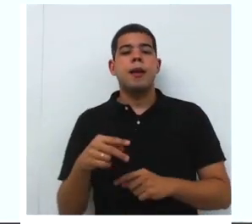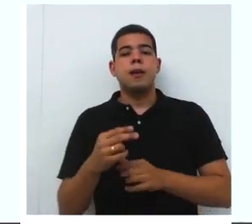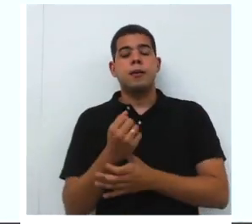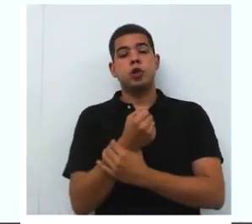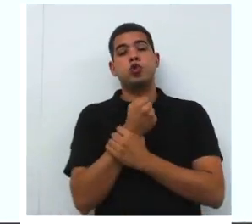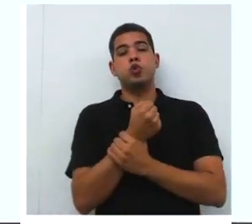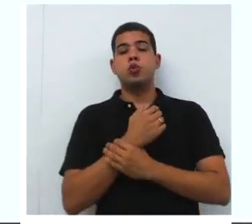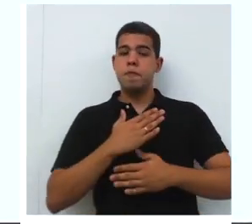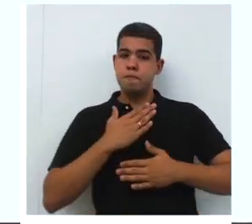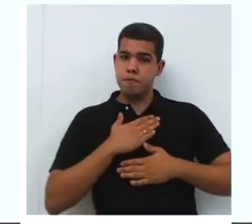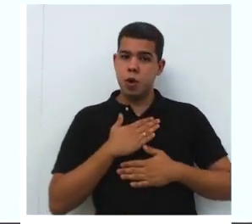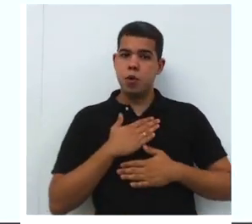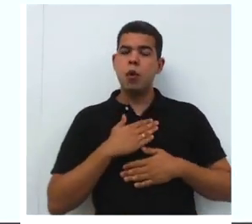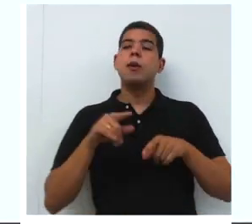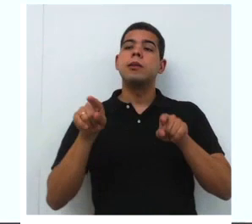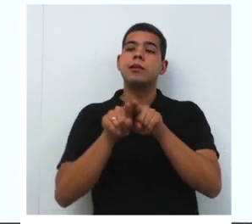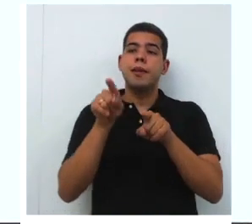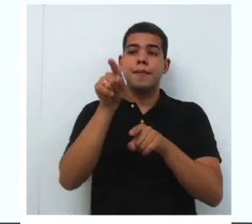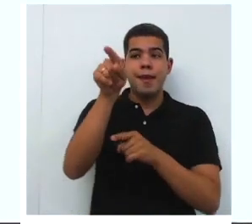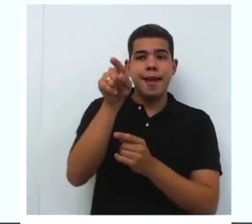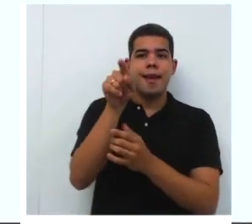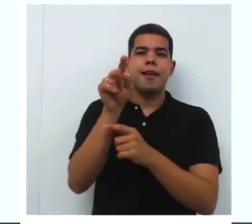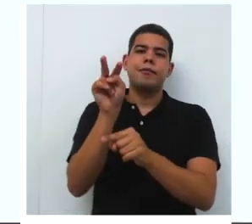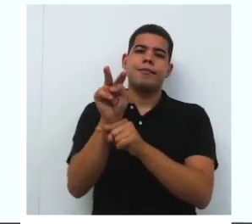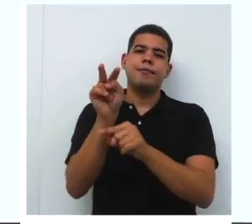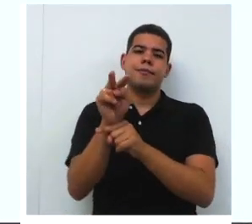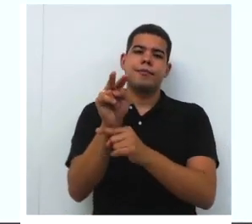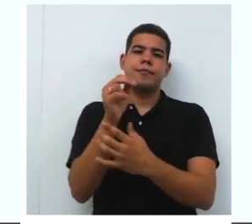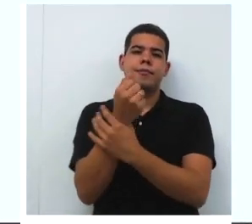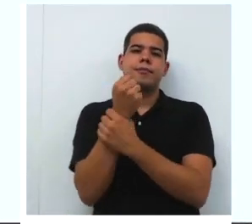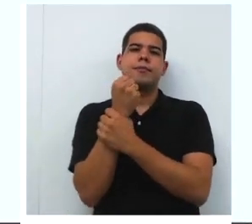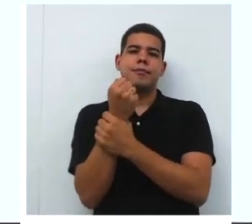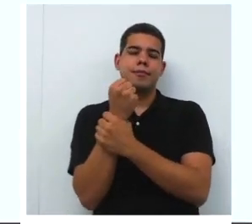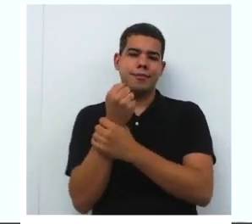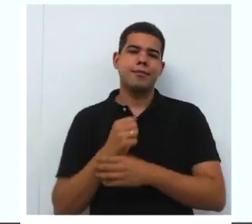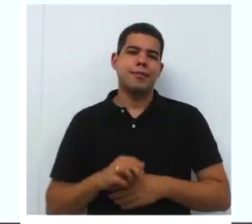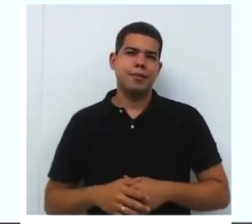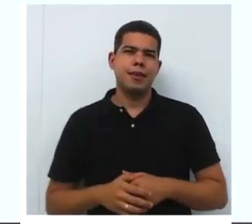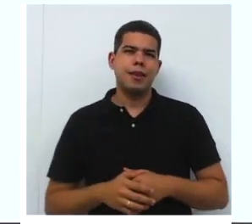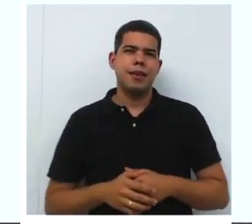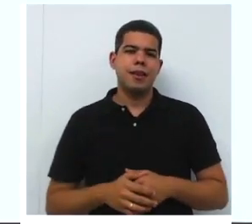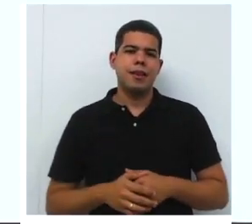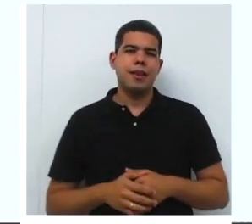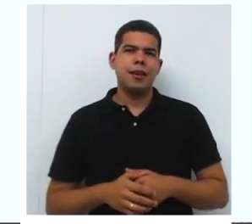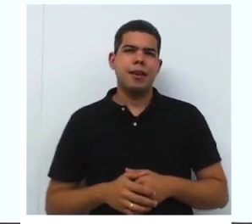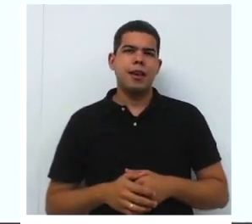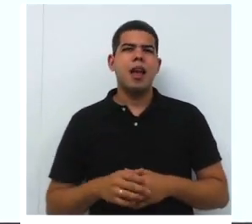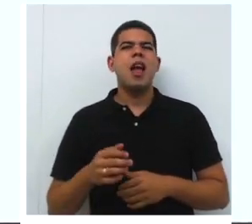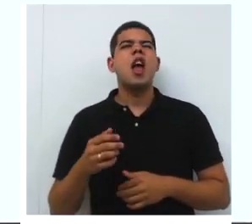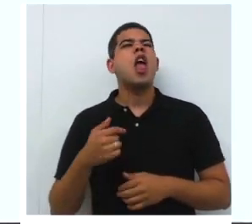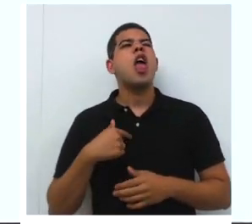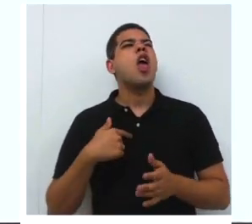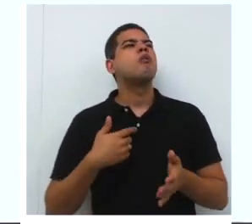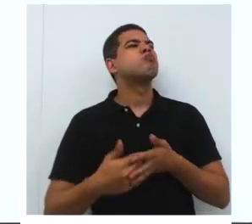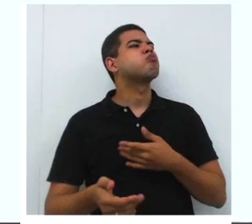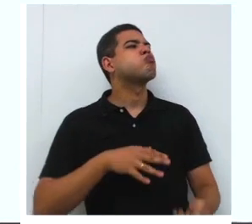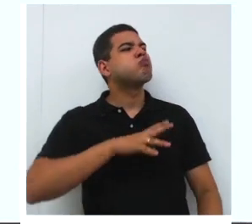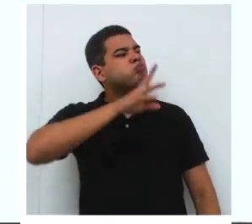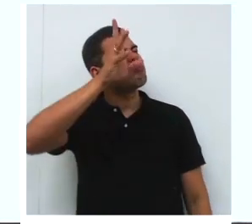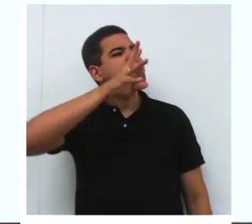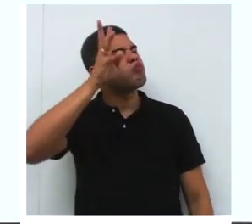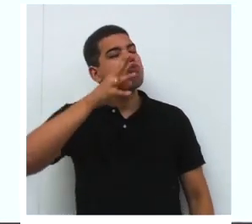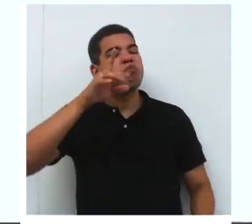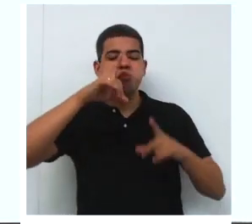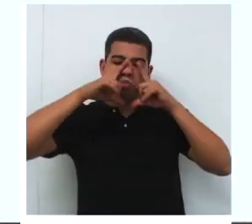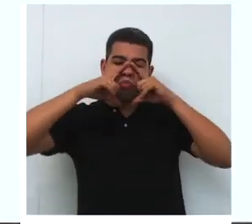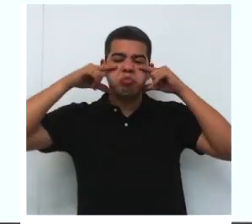para você e depois a segurança para o outro. Porque seria muito mesquinho, egoísta da minha parte eu sair. Não estou nem aí. E